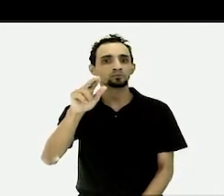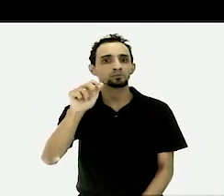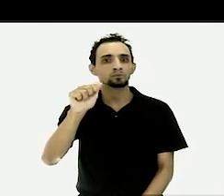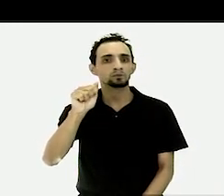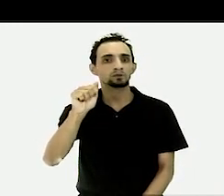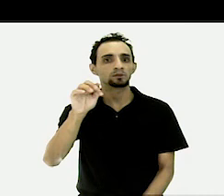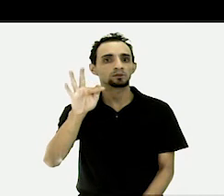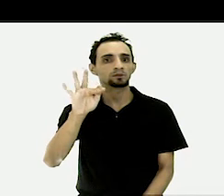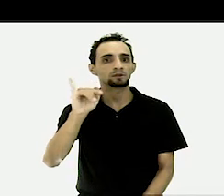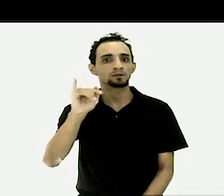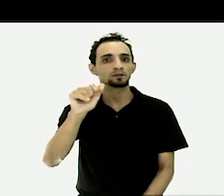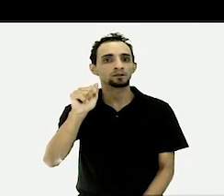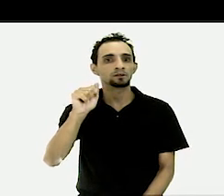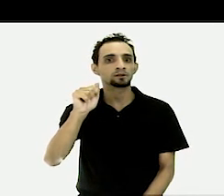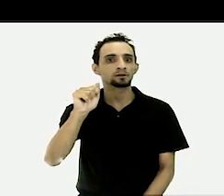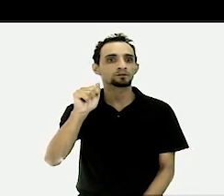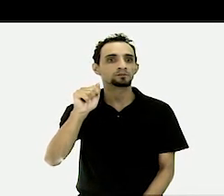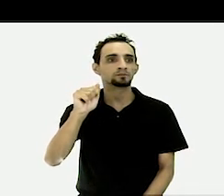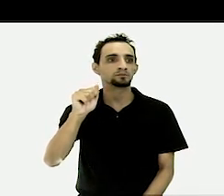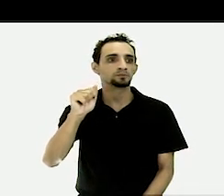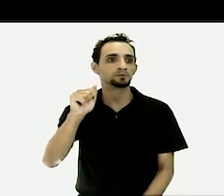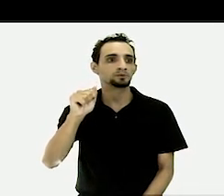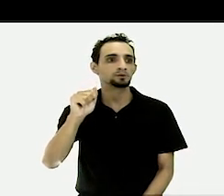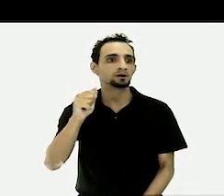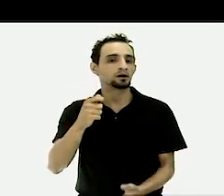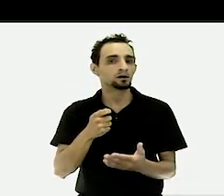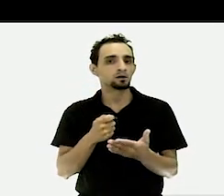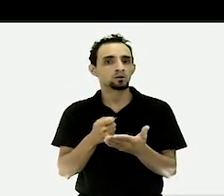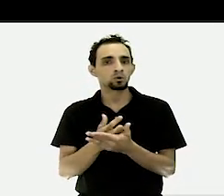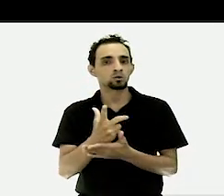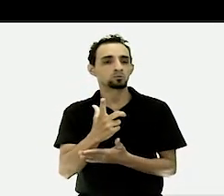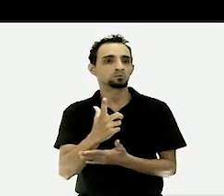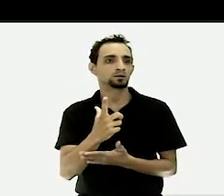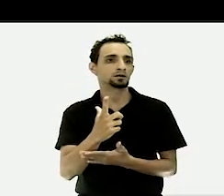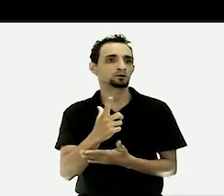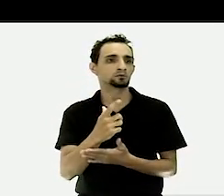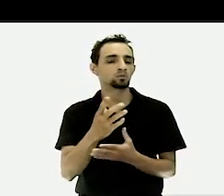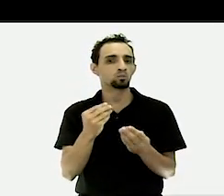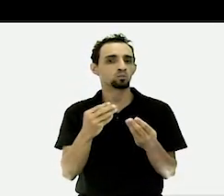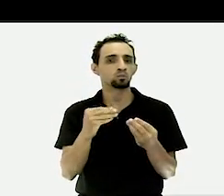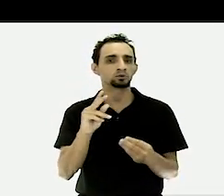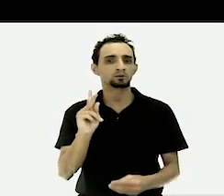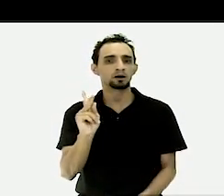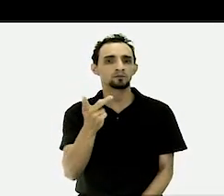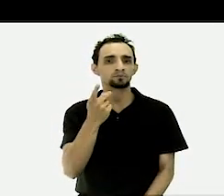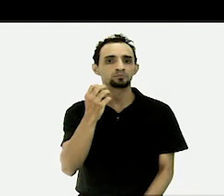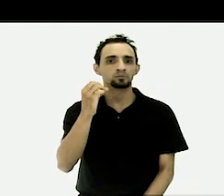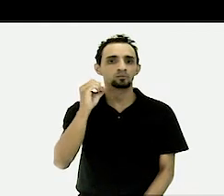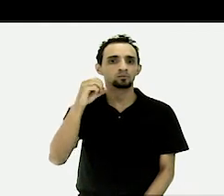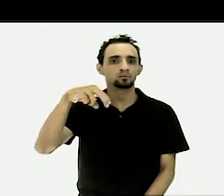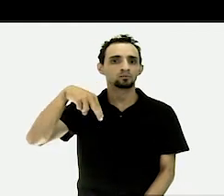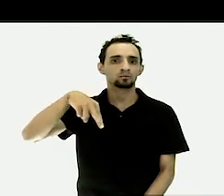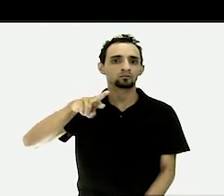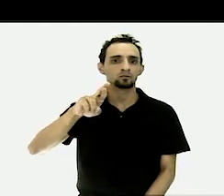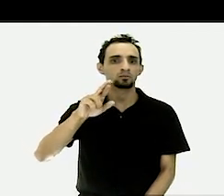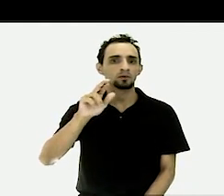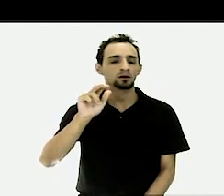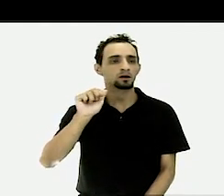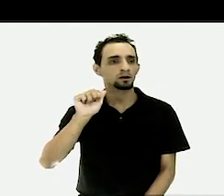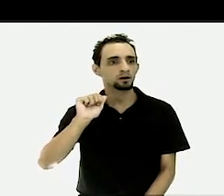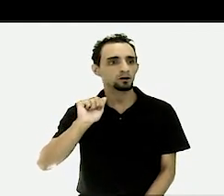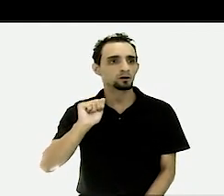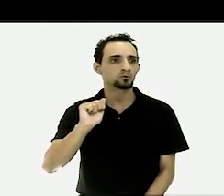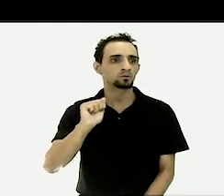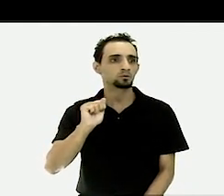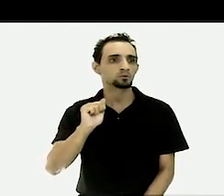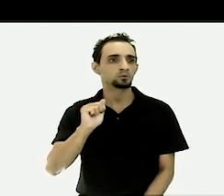mais de fazer convênios com as empresas de Bauru para poder fazer as eletivas que os médicos pedem